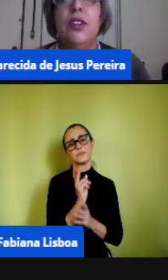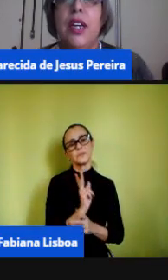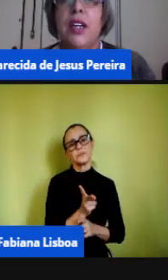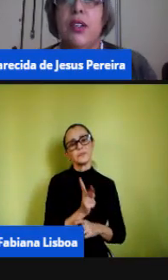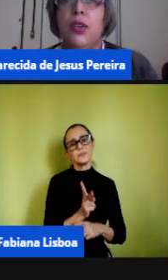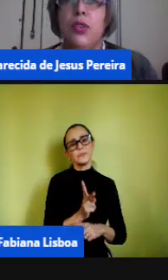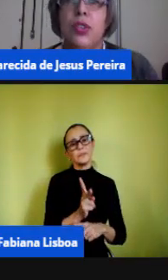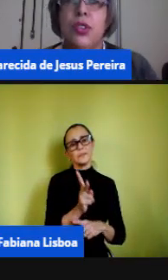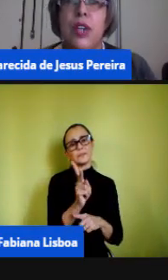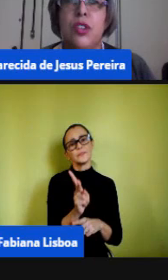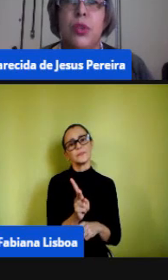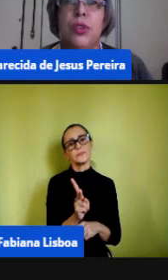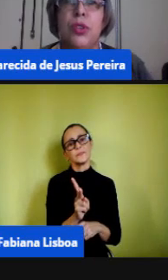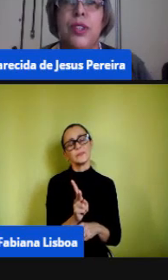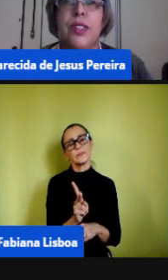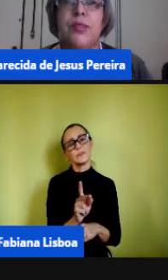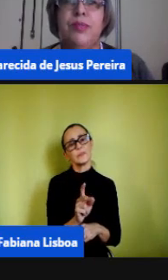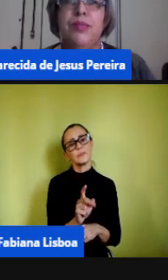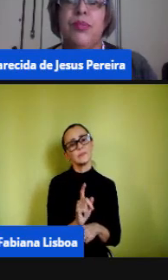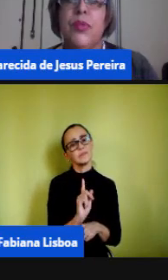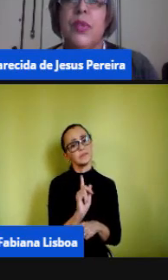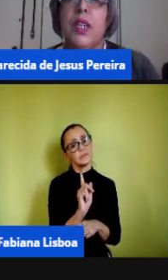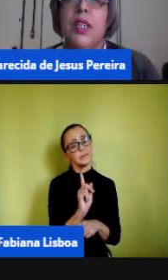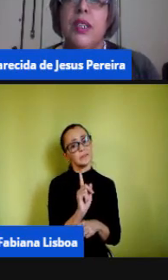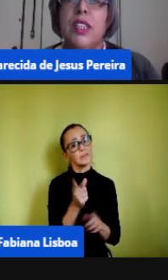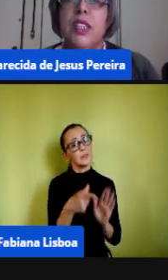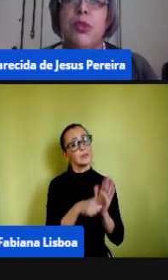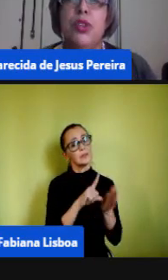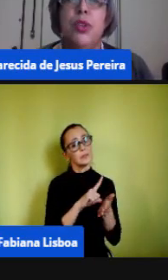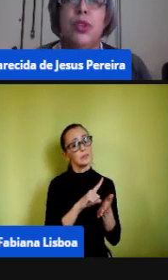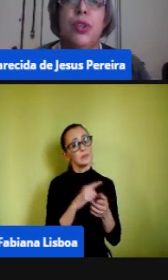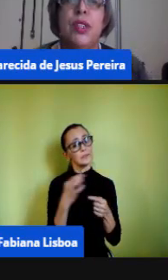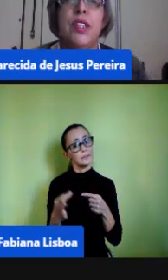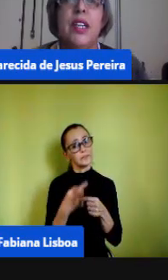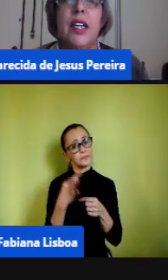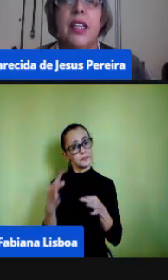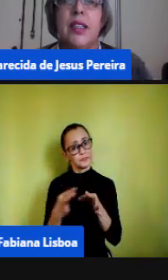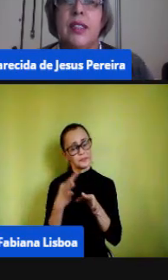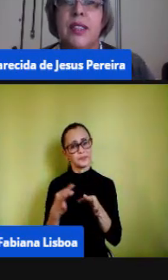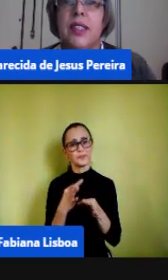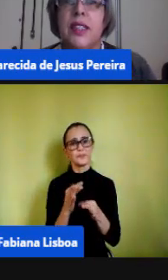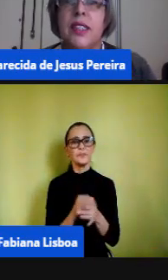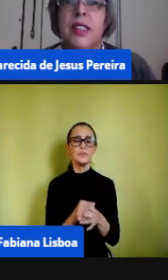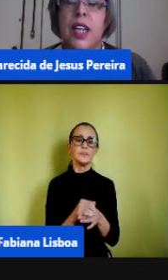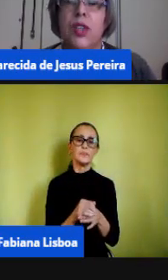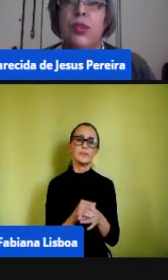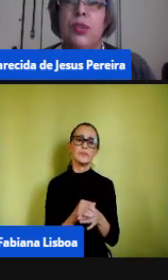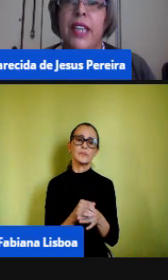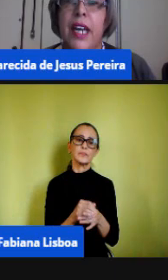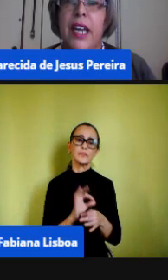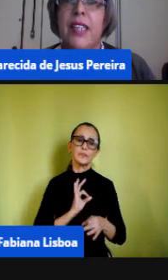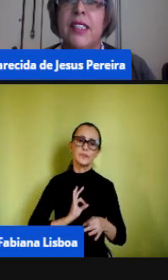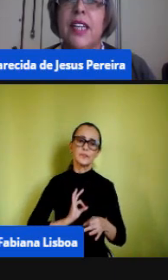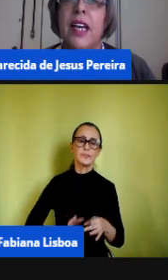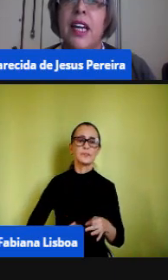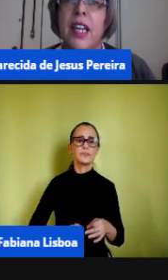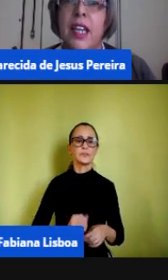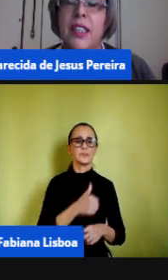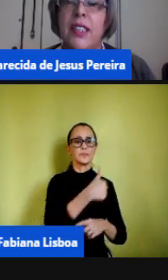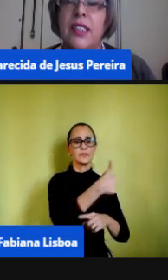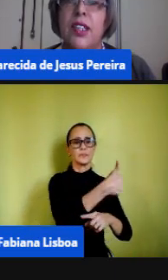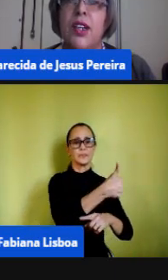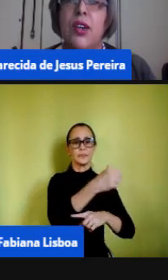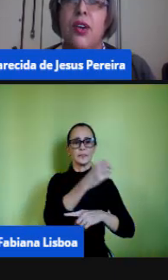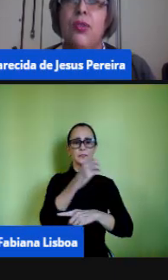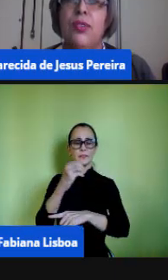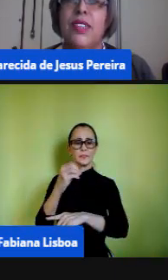de colar ou costurar os botões. Distribui os botões em carreiras, sendo 10